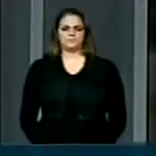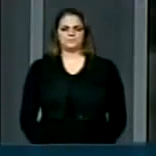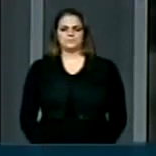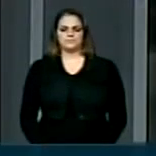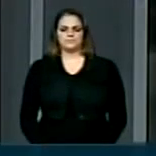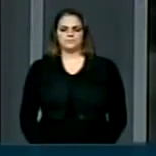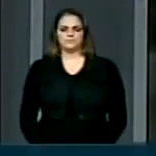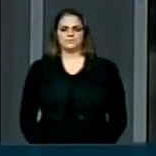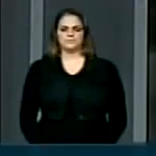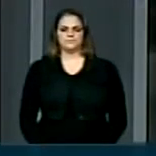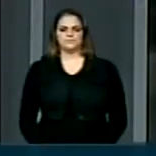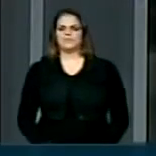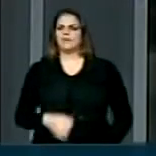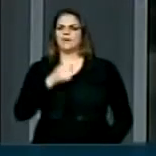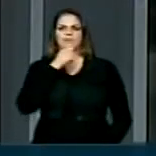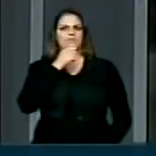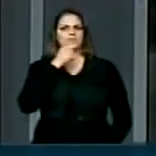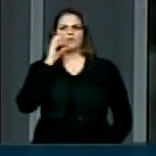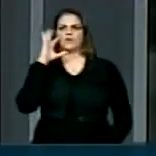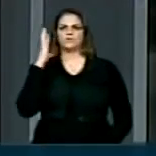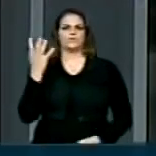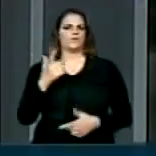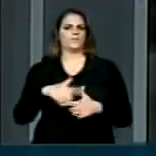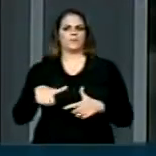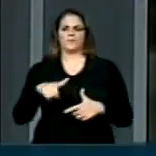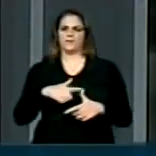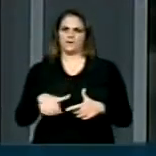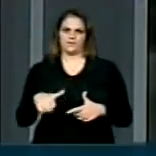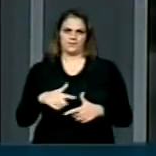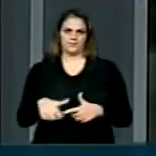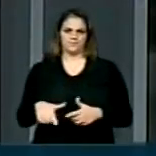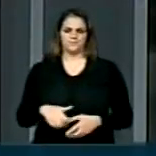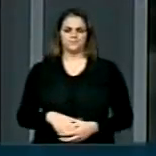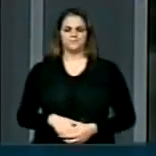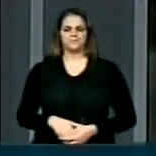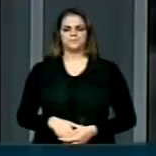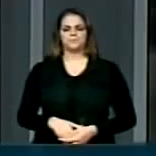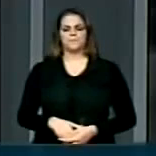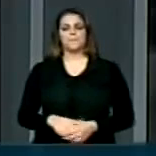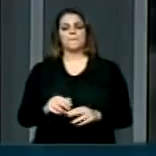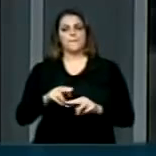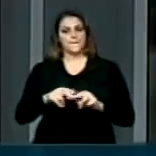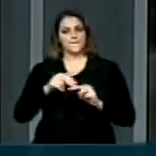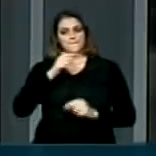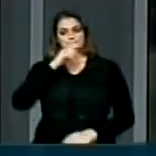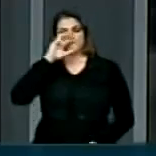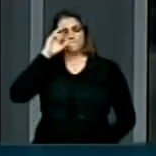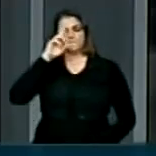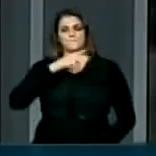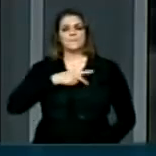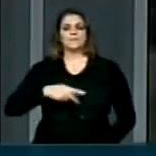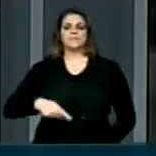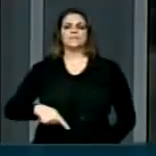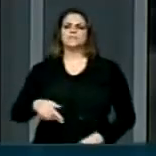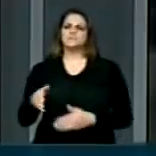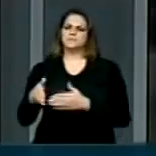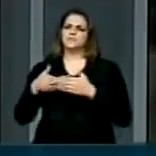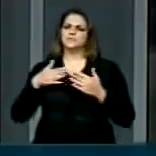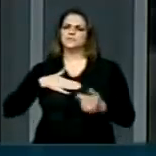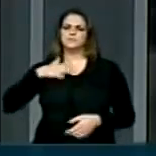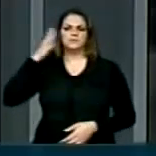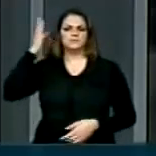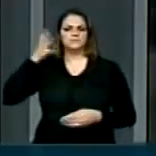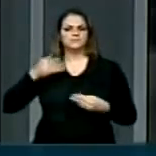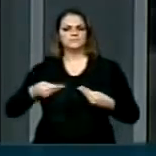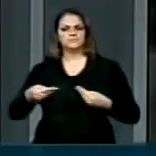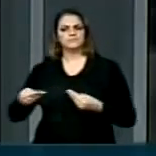Ou para se resolver esse problema da minoridade penal. Por isso, senhor presidente, eu solicito Vossa Excelência a divulgação dos anais